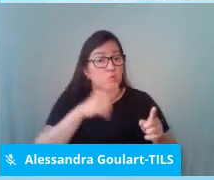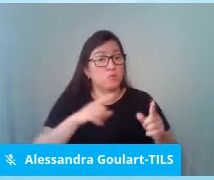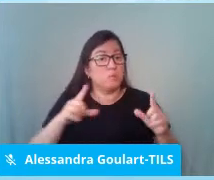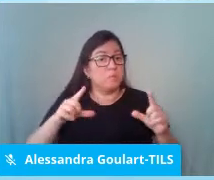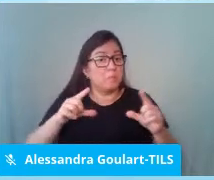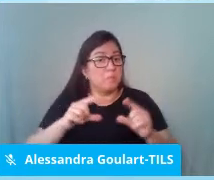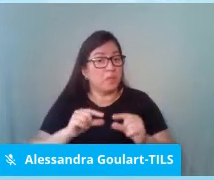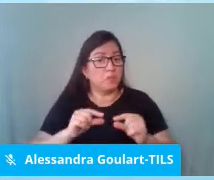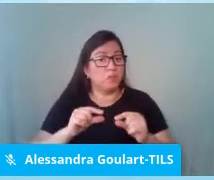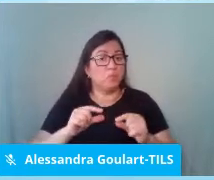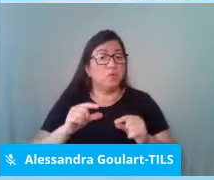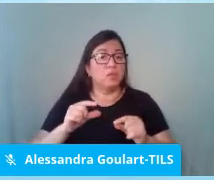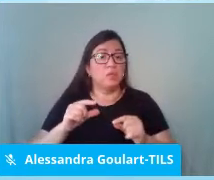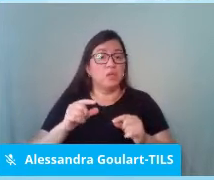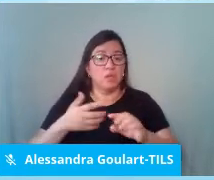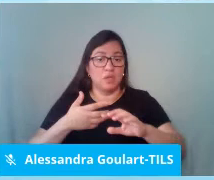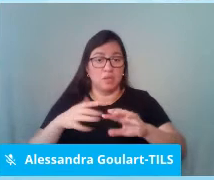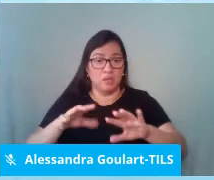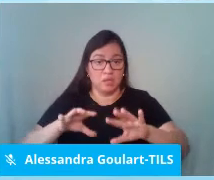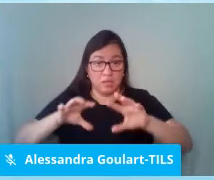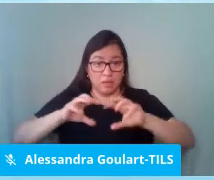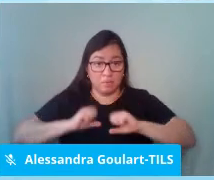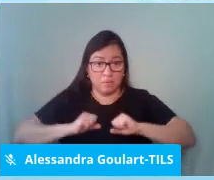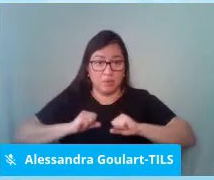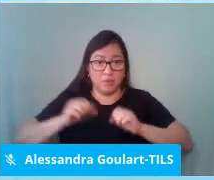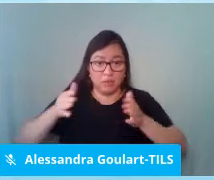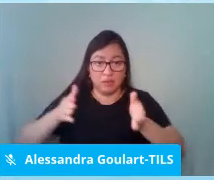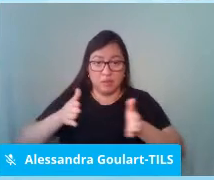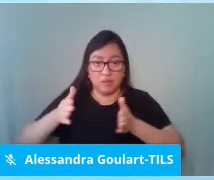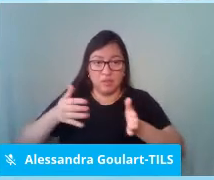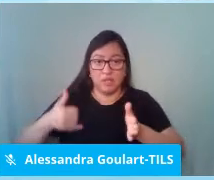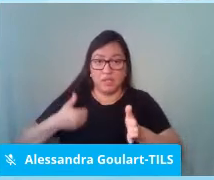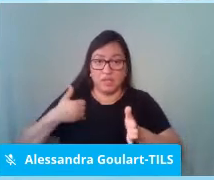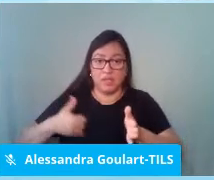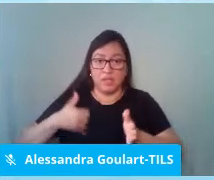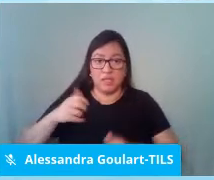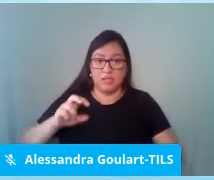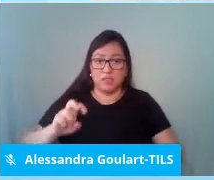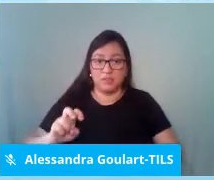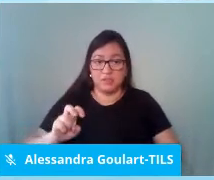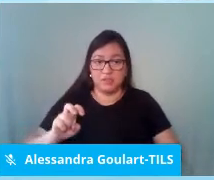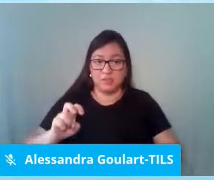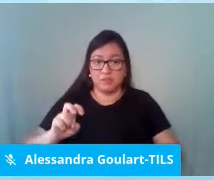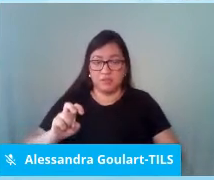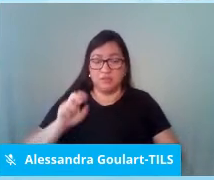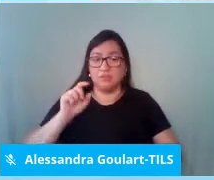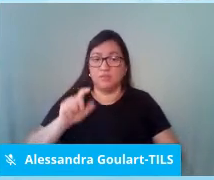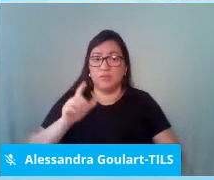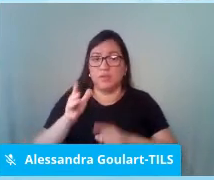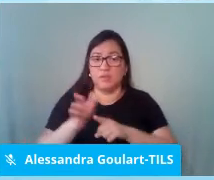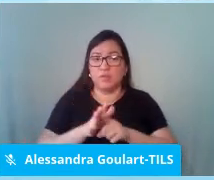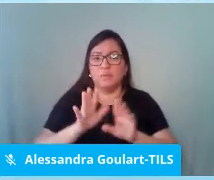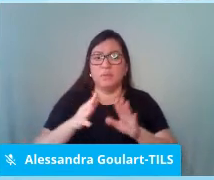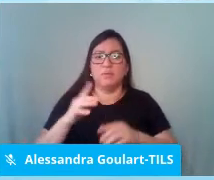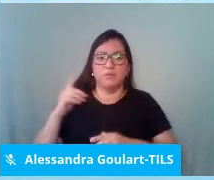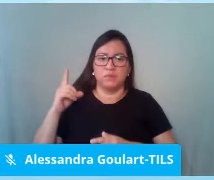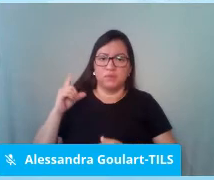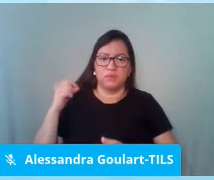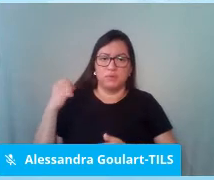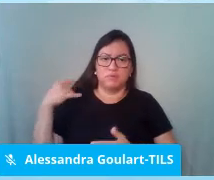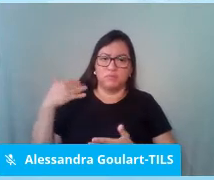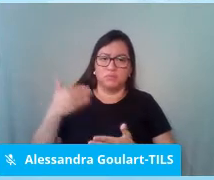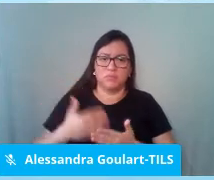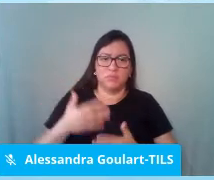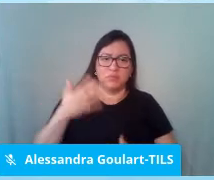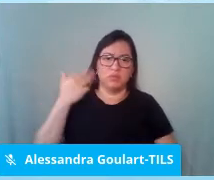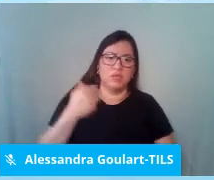melhorar ainda mais, né? Essa queda na taxa para o Brasil nos últimos 10 anos passou de 3,6